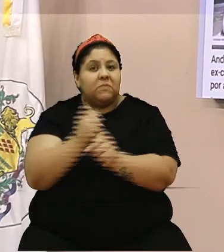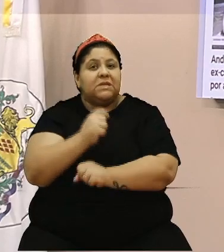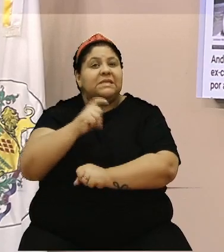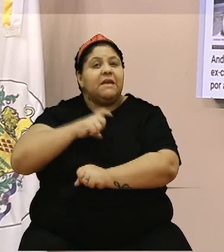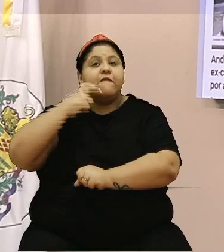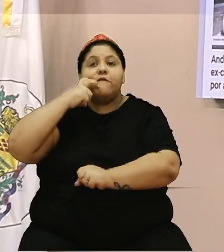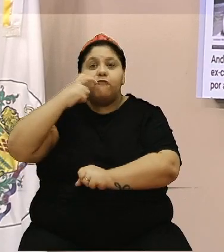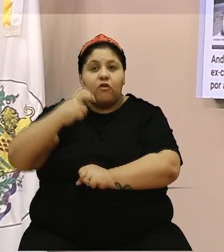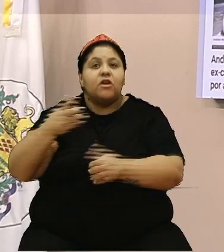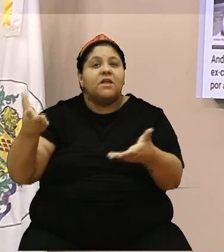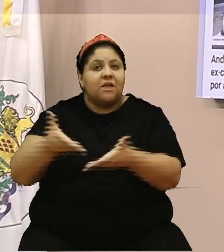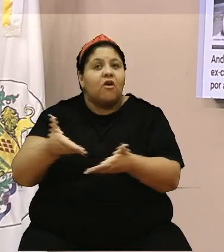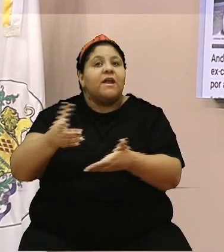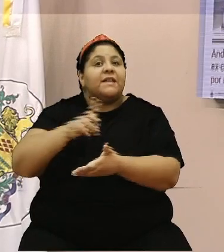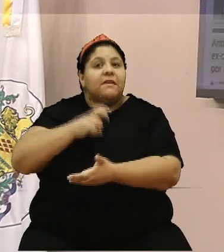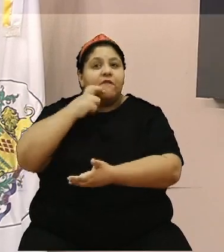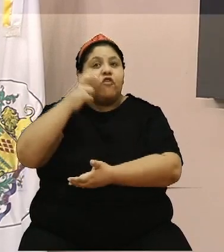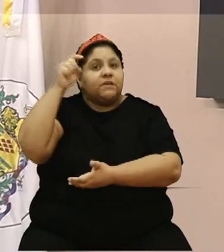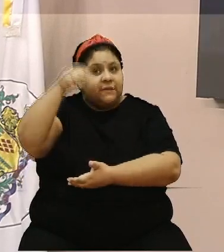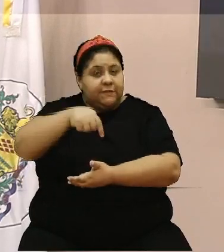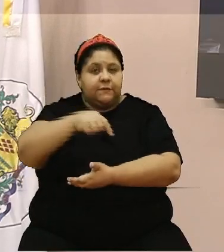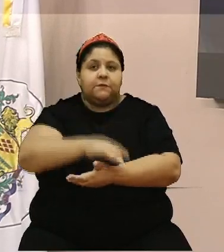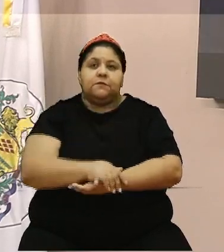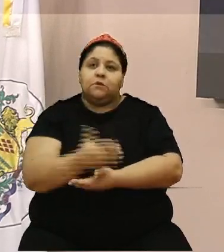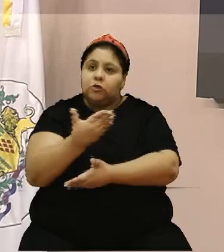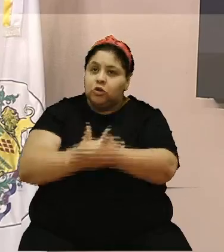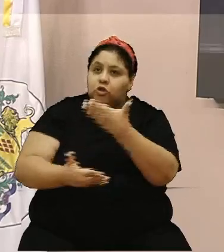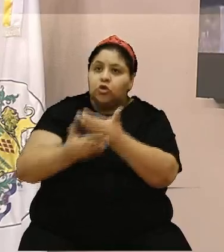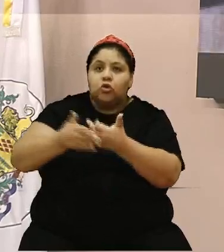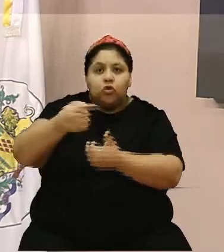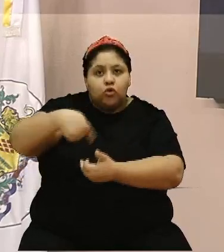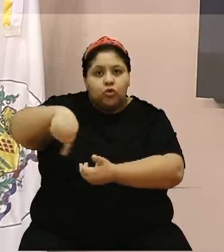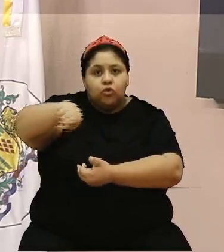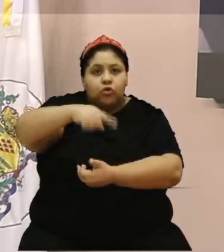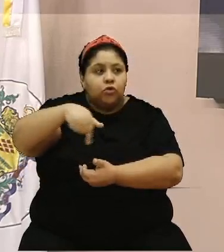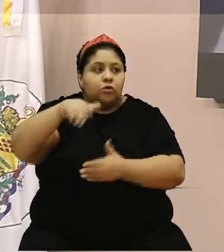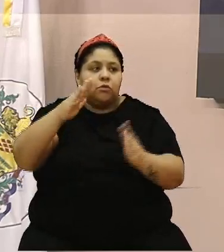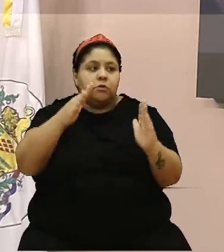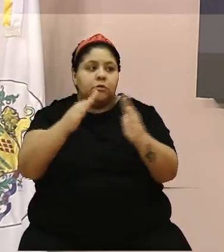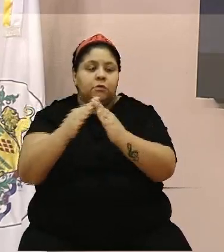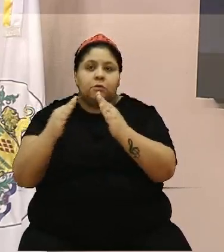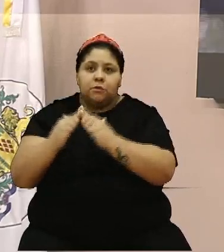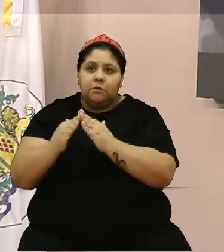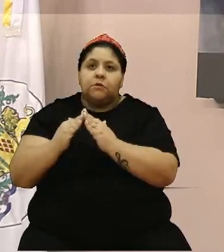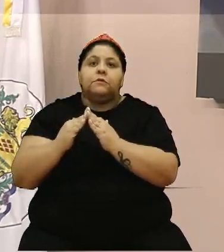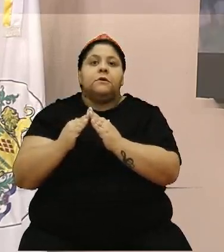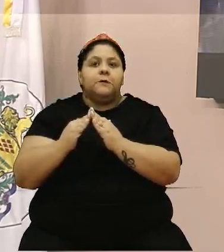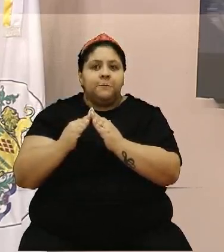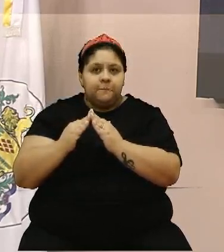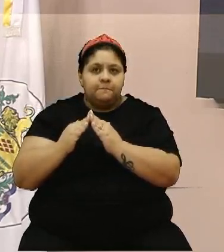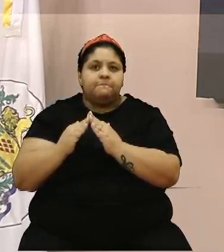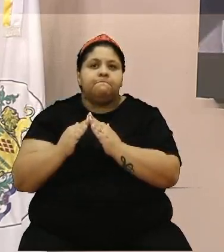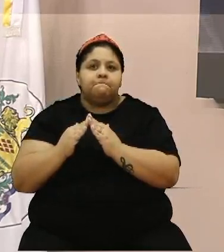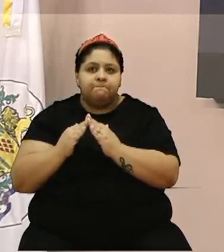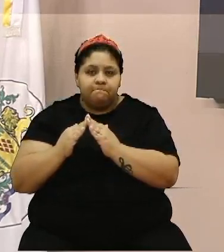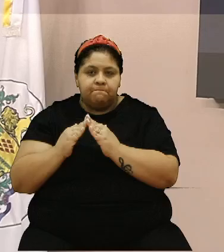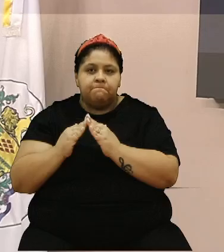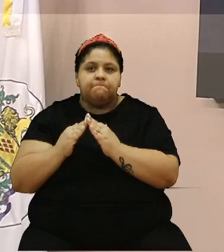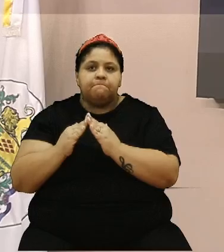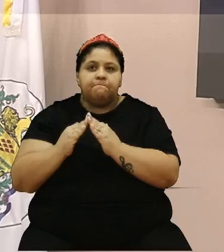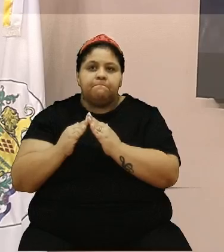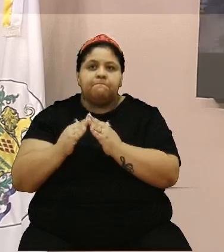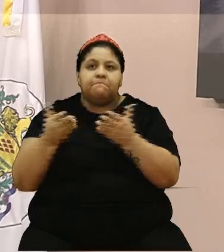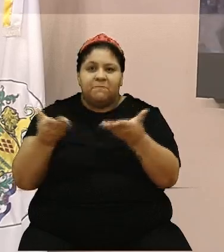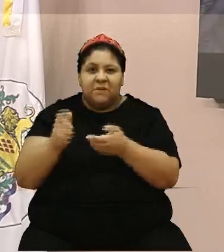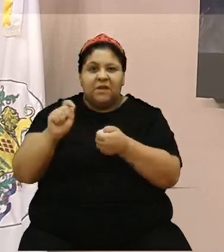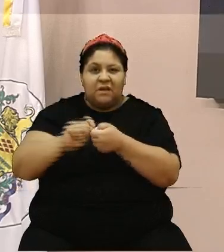voz, agora têm voz. Todos nós, nessa casa, queremos o bem para o município. Sim, eu